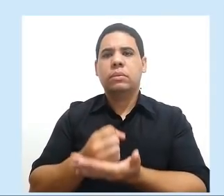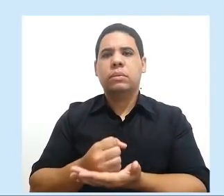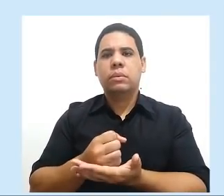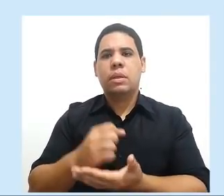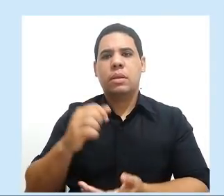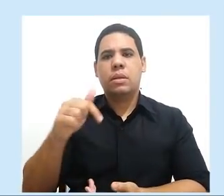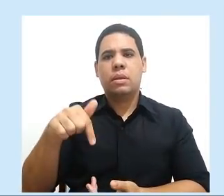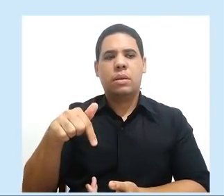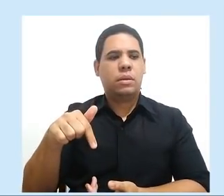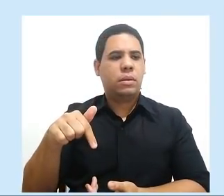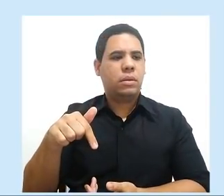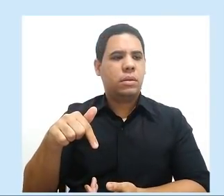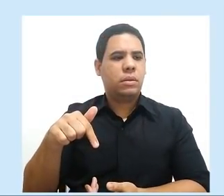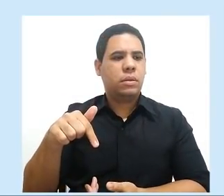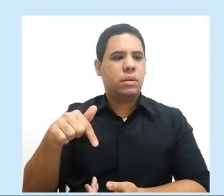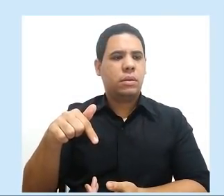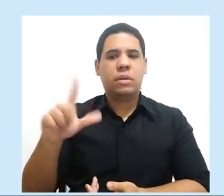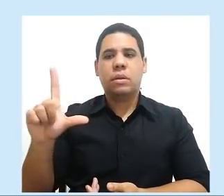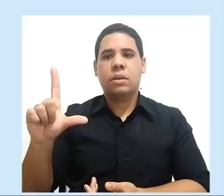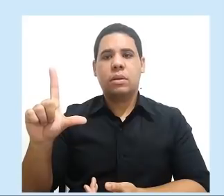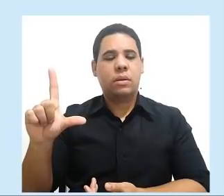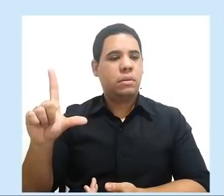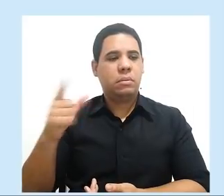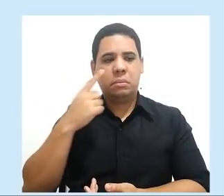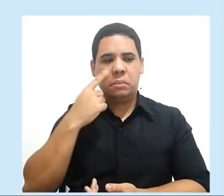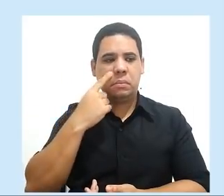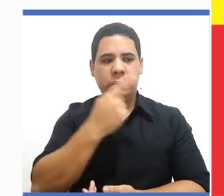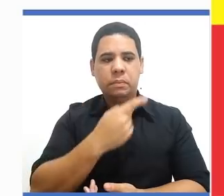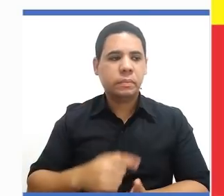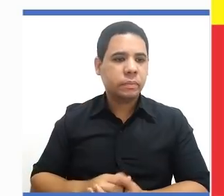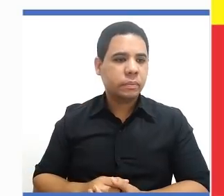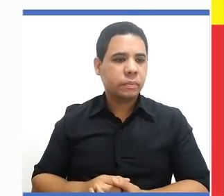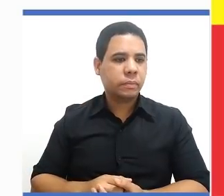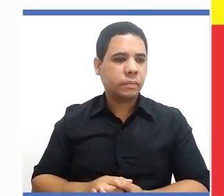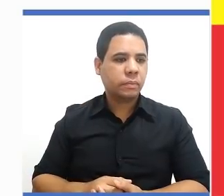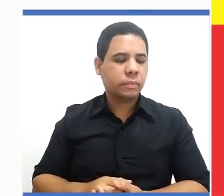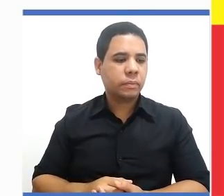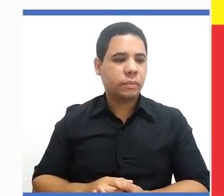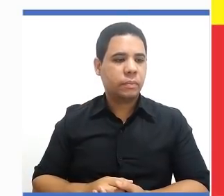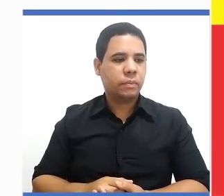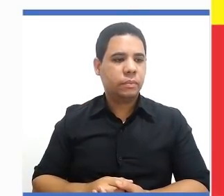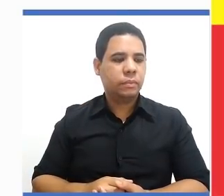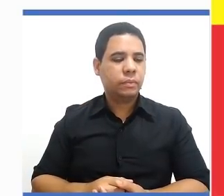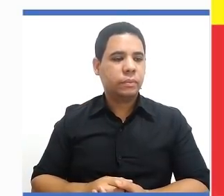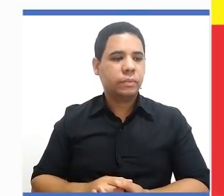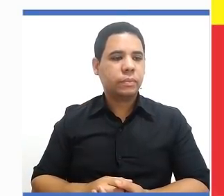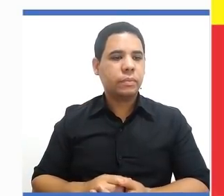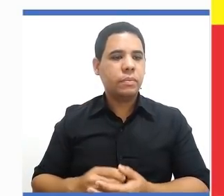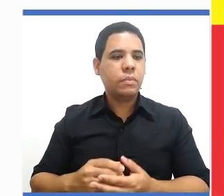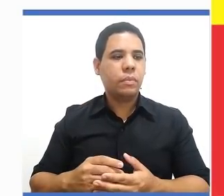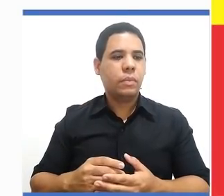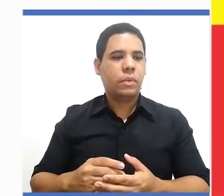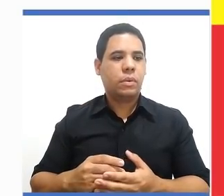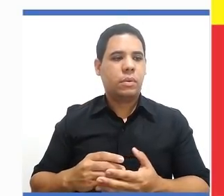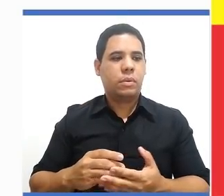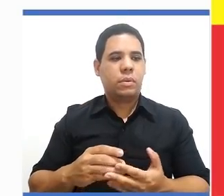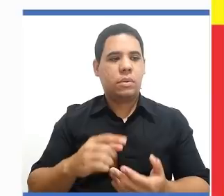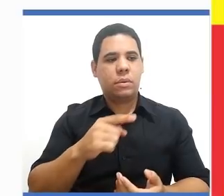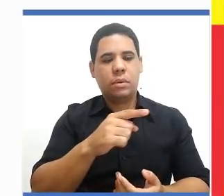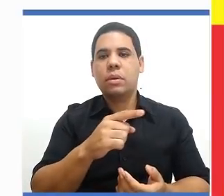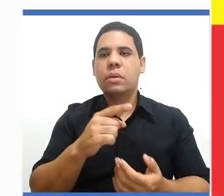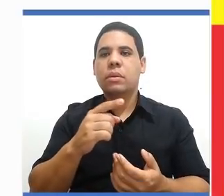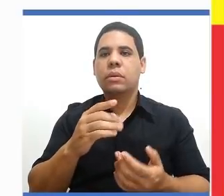informação está em grama, que é para quilograma. Então, grama, veja, unidades centrais vem